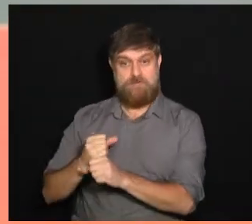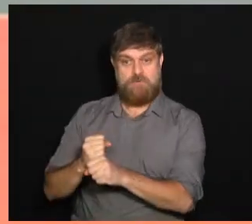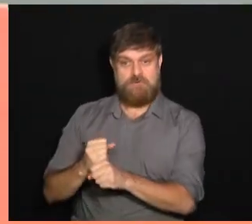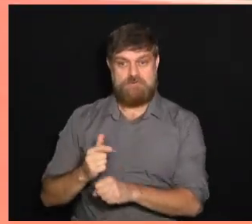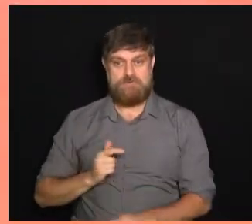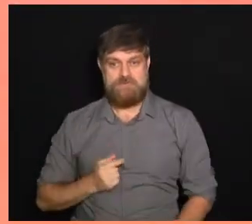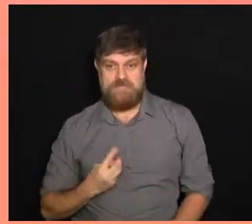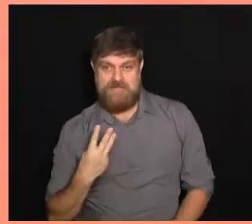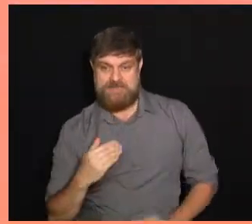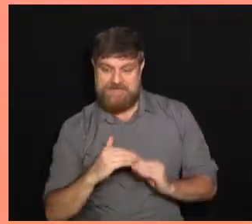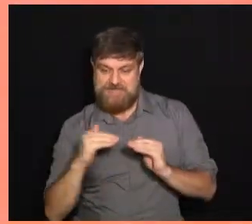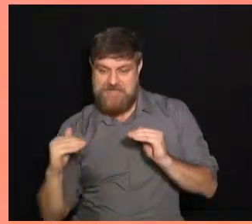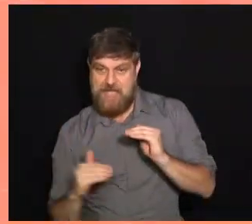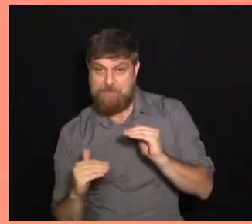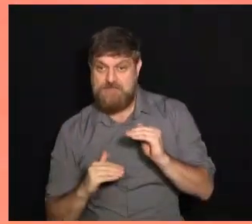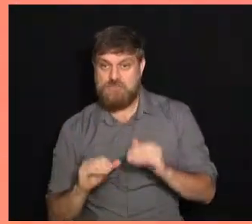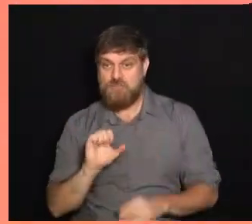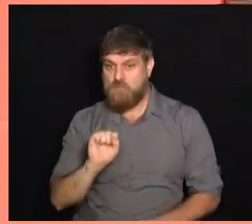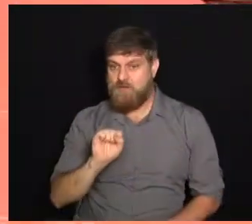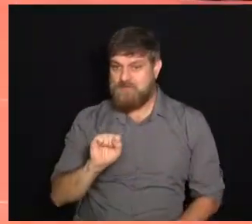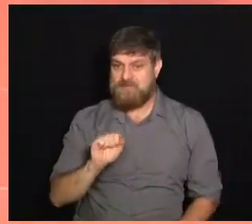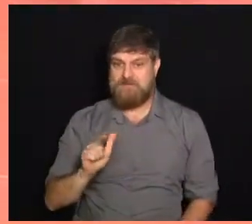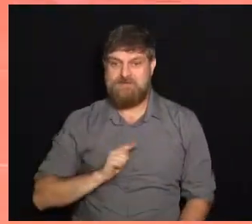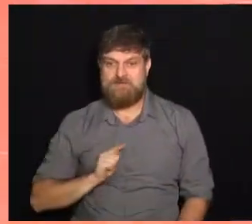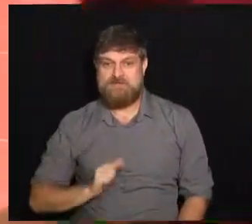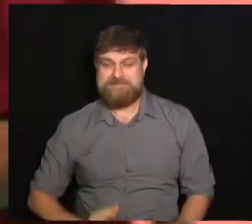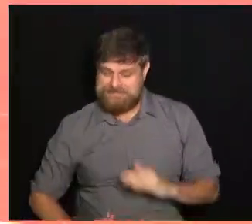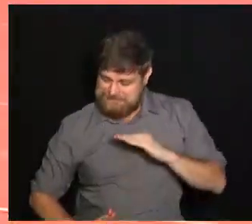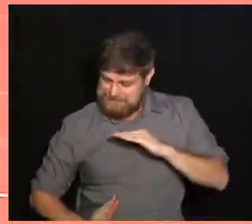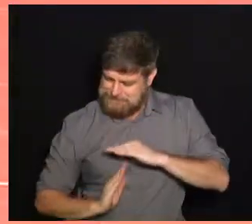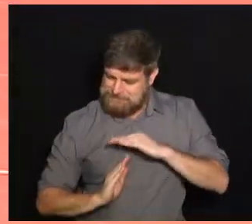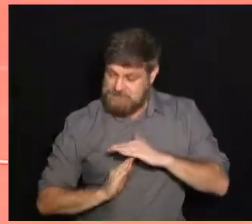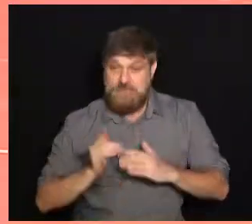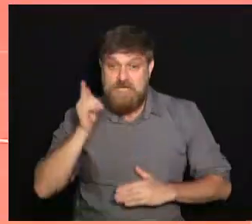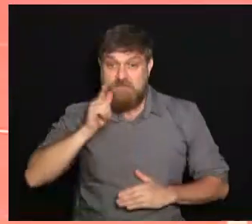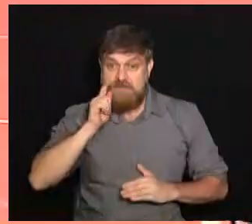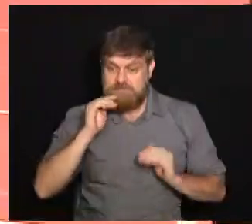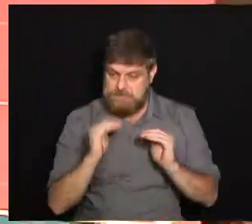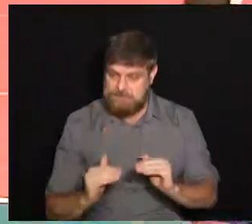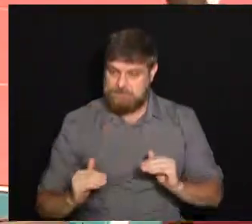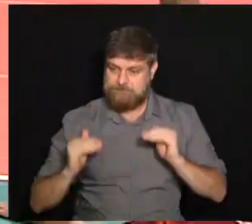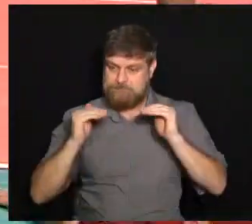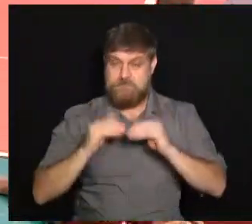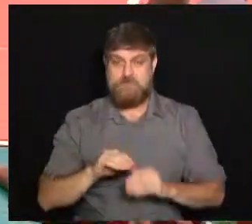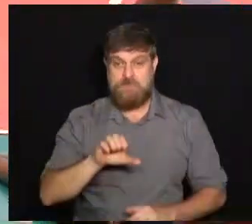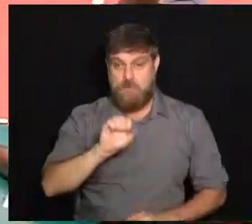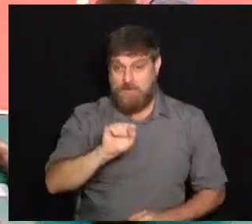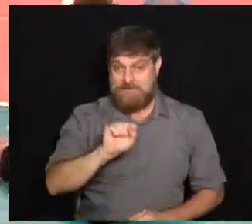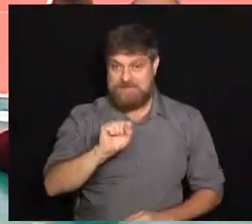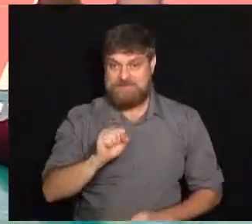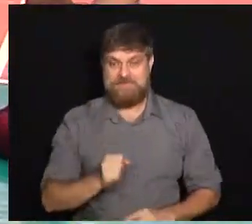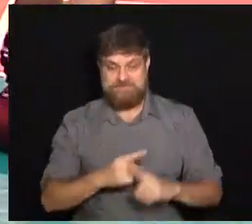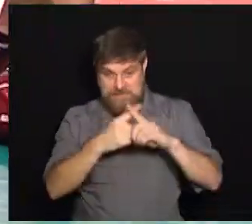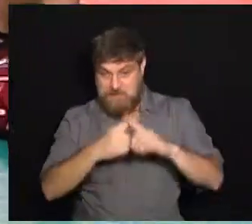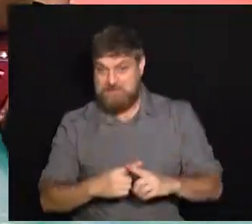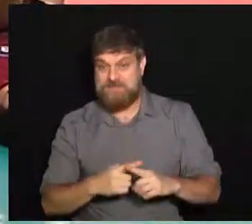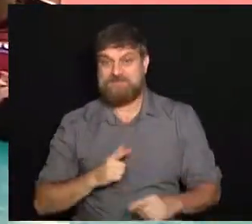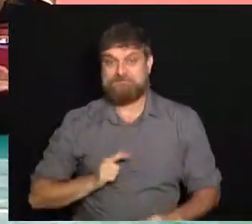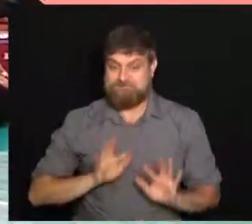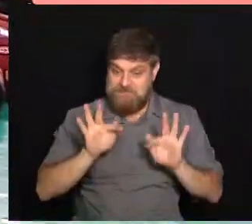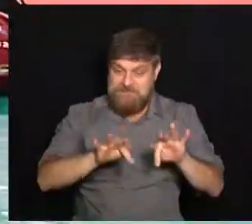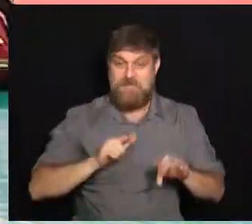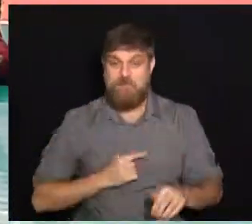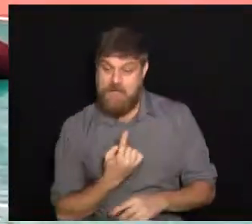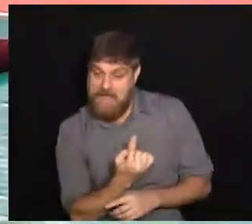3 atrás do oitavo colocado, limite para buscar a classificação às oitavas de final. Então, cada um